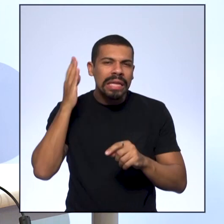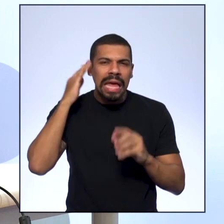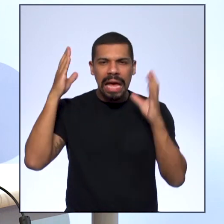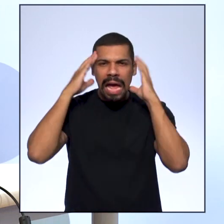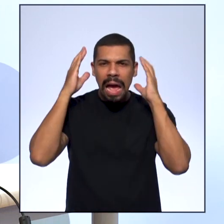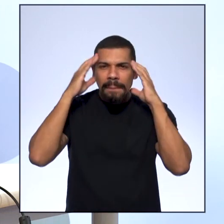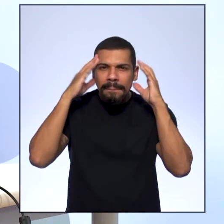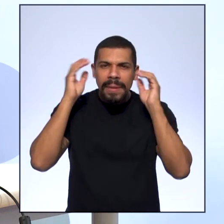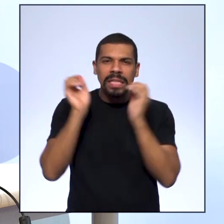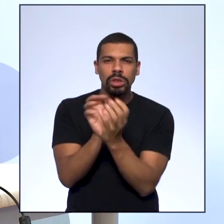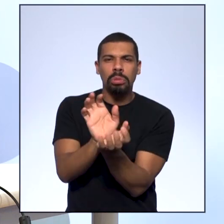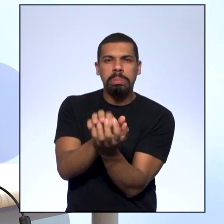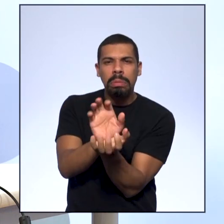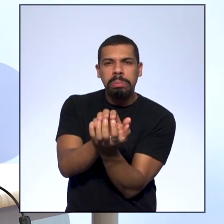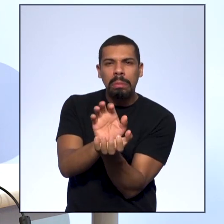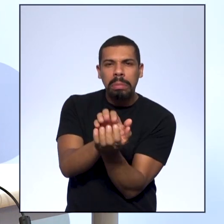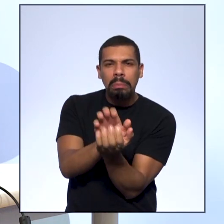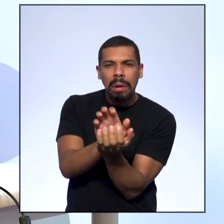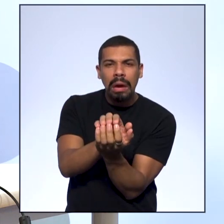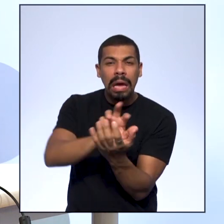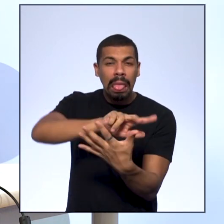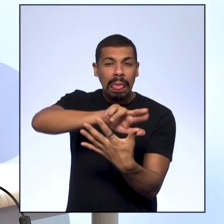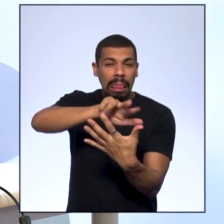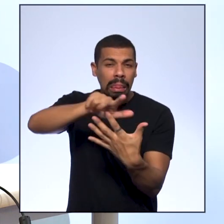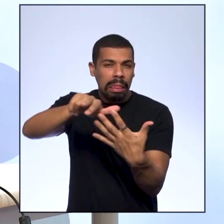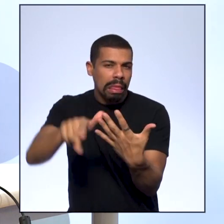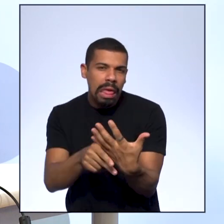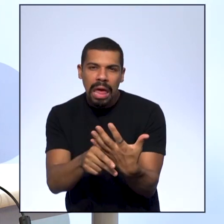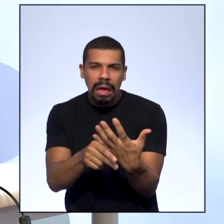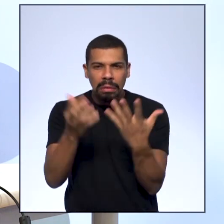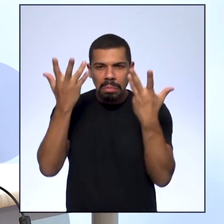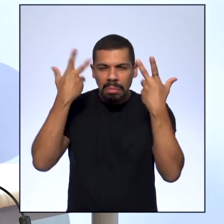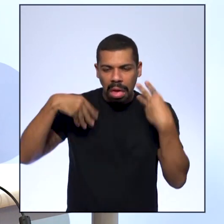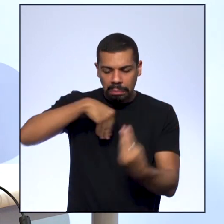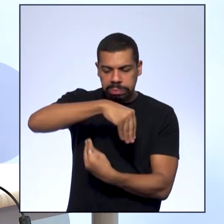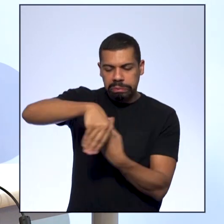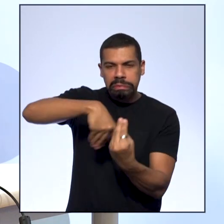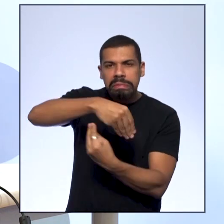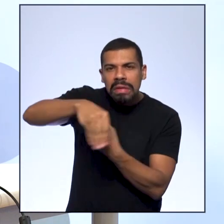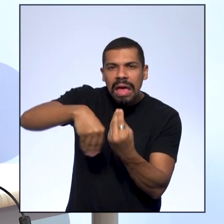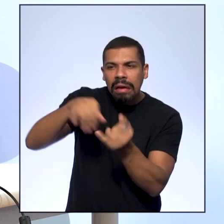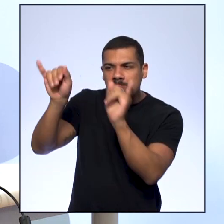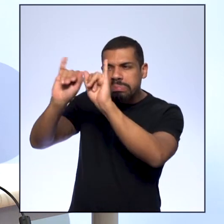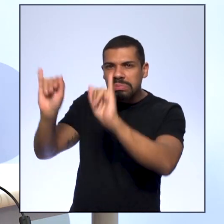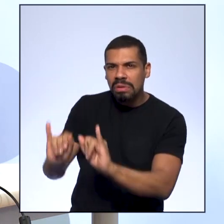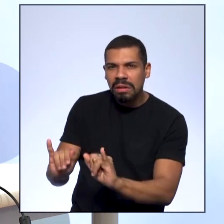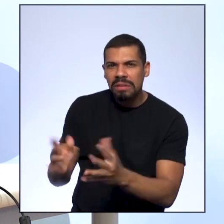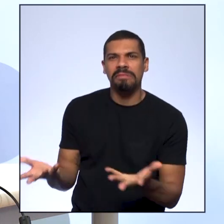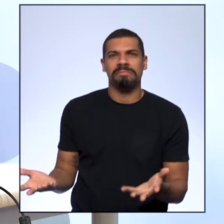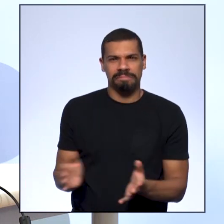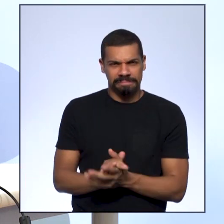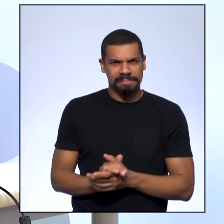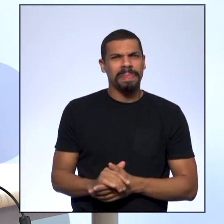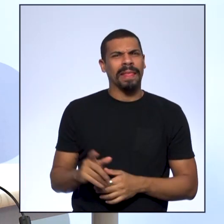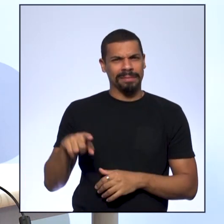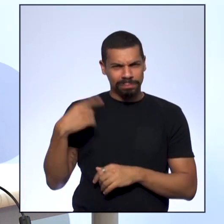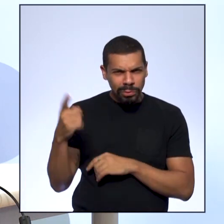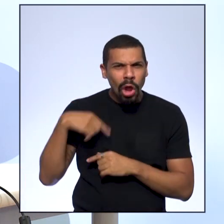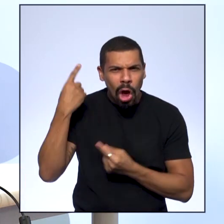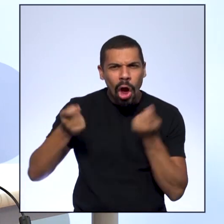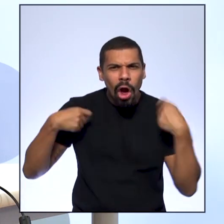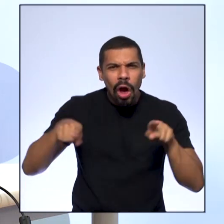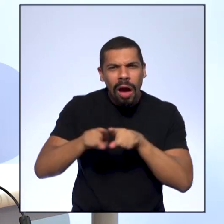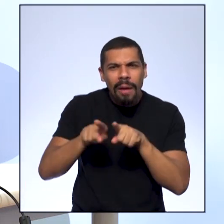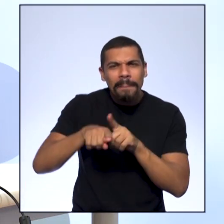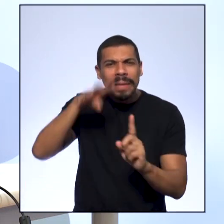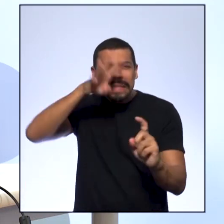hipopótamo. Tá? Olha que loucura, né? Era essa a historinha, né, que eles contavam para explicar